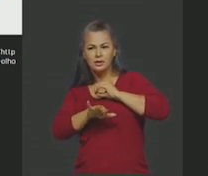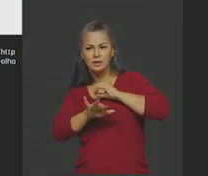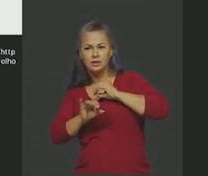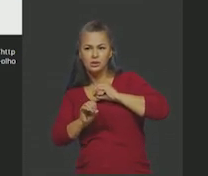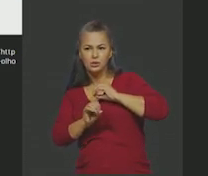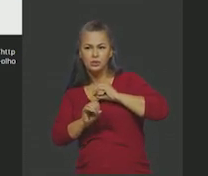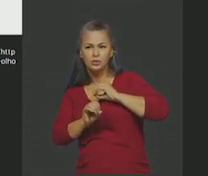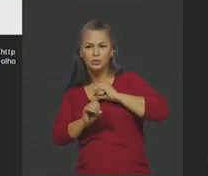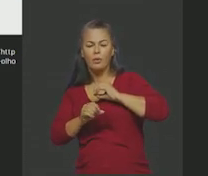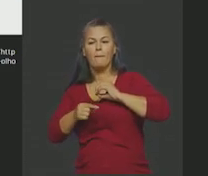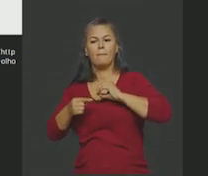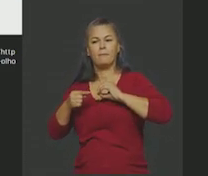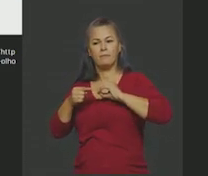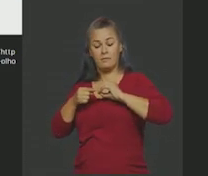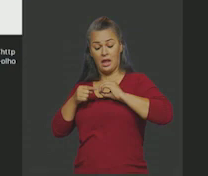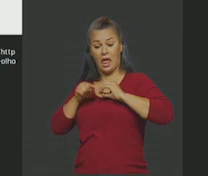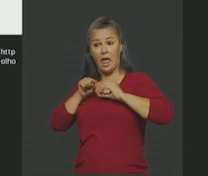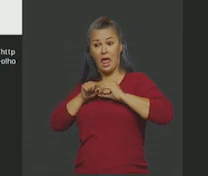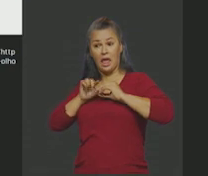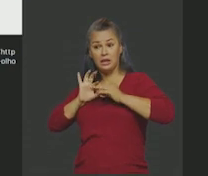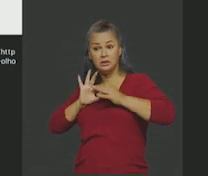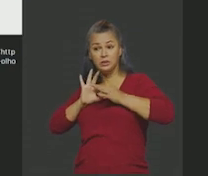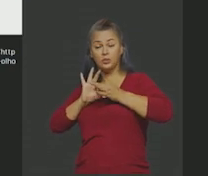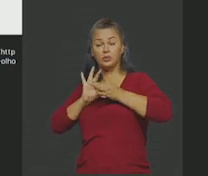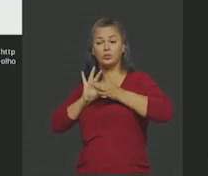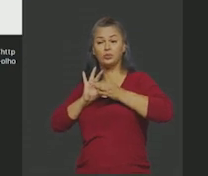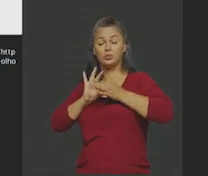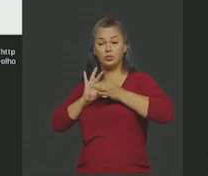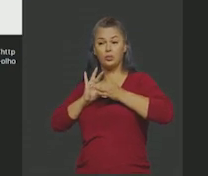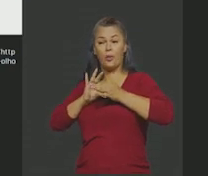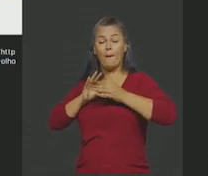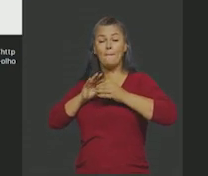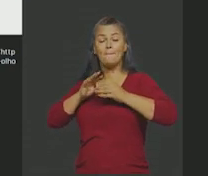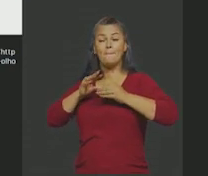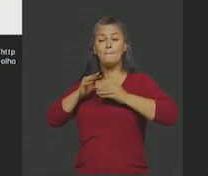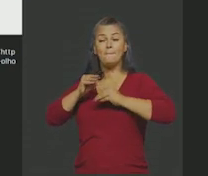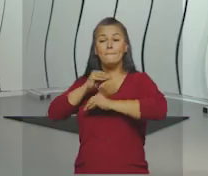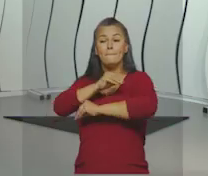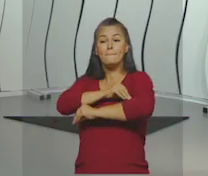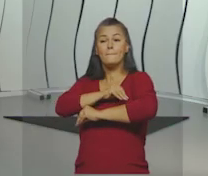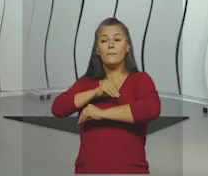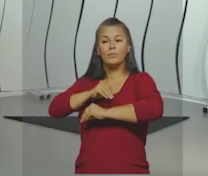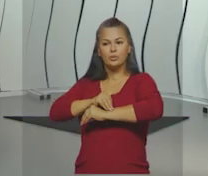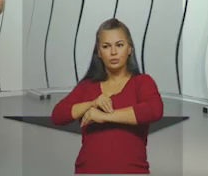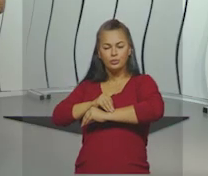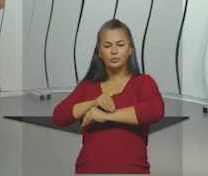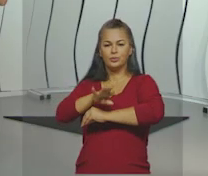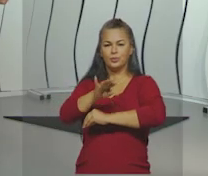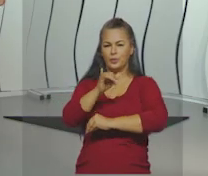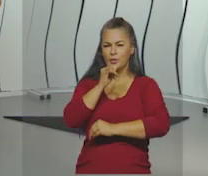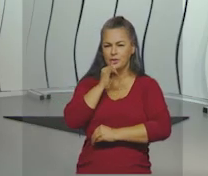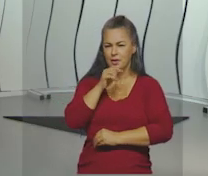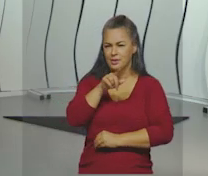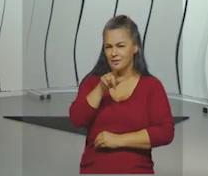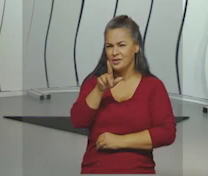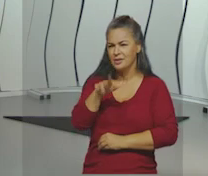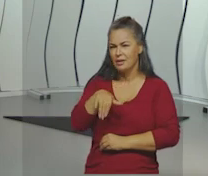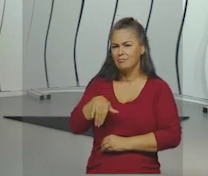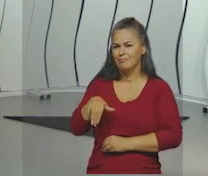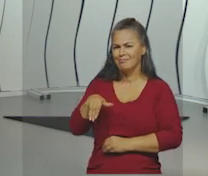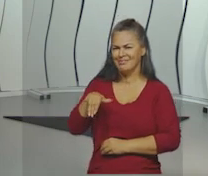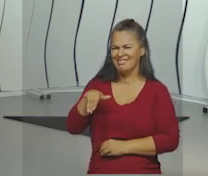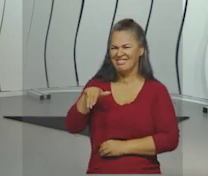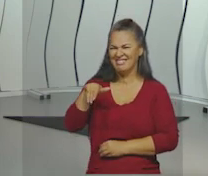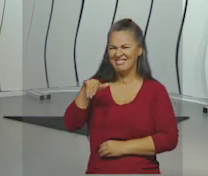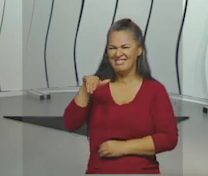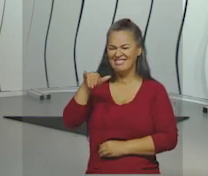O cristalino está ligado aí por músculos, tá, gente? Inclusive, quando você vai passando aí dos 40, você